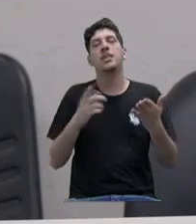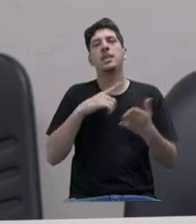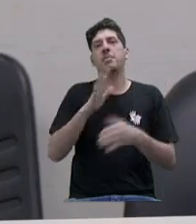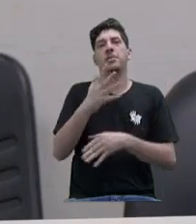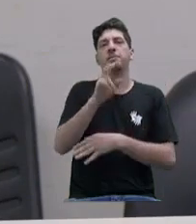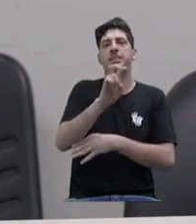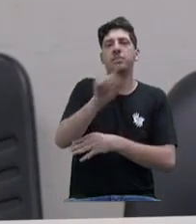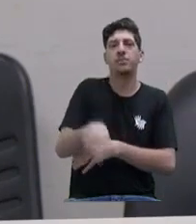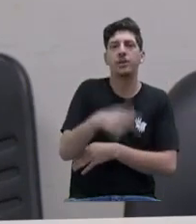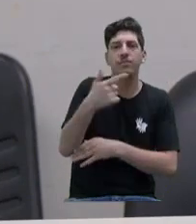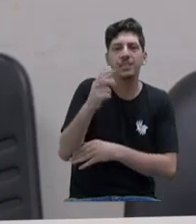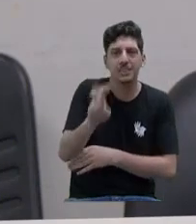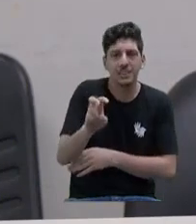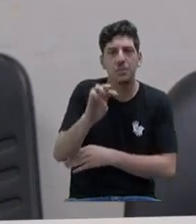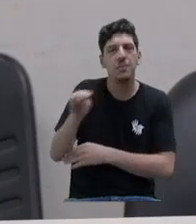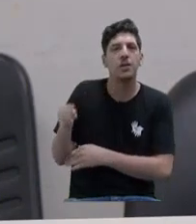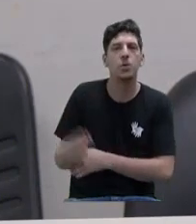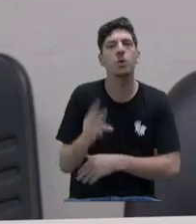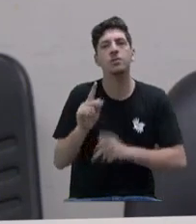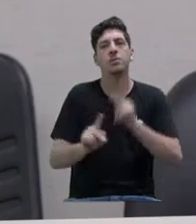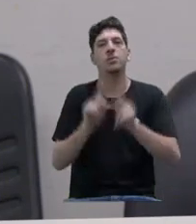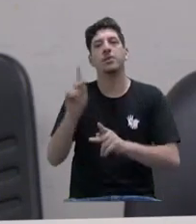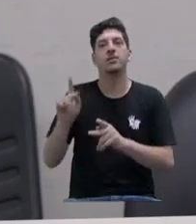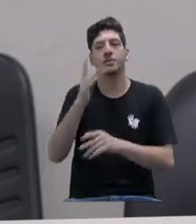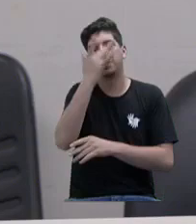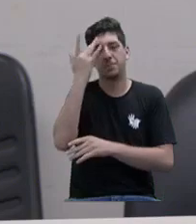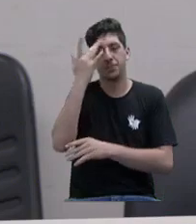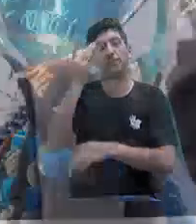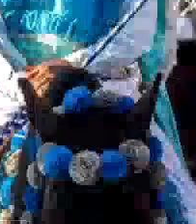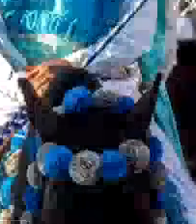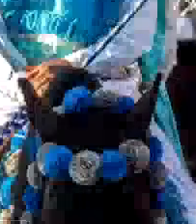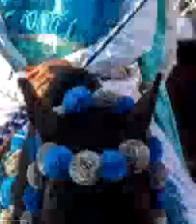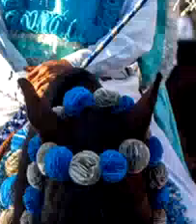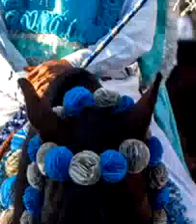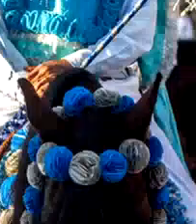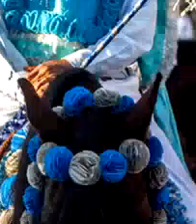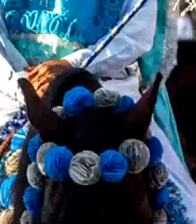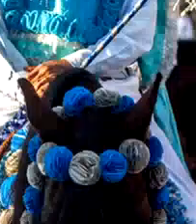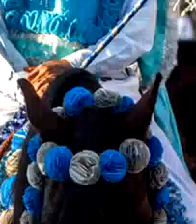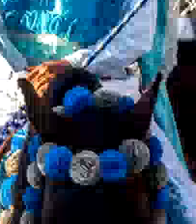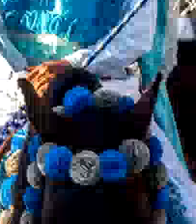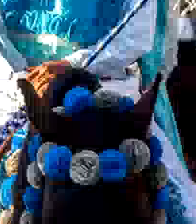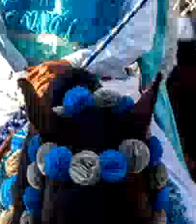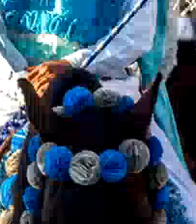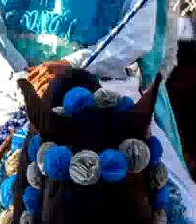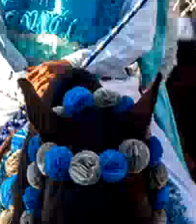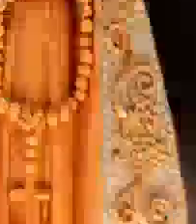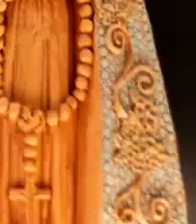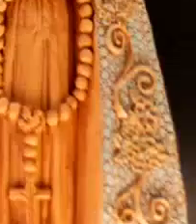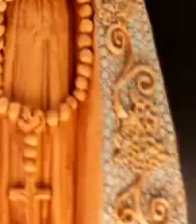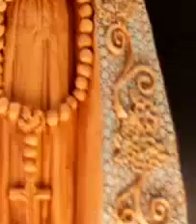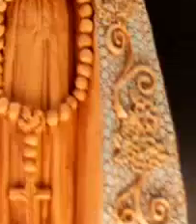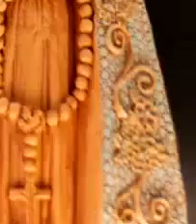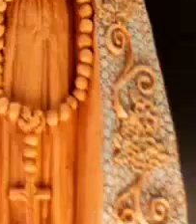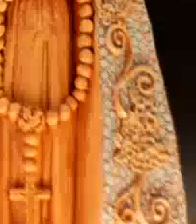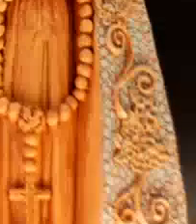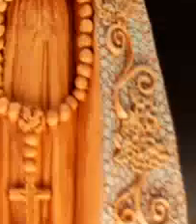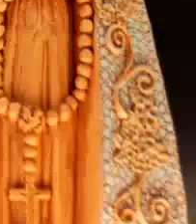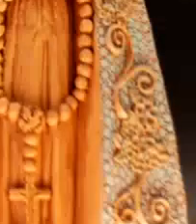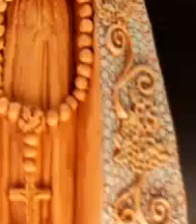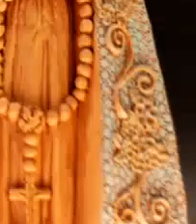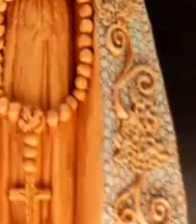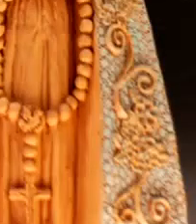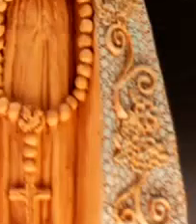5,25 milhões de pessoas circulando na capital, mais de 6 milhões no interior, então, 11 milhões, pode passar.